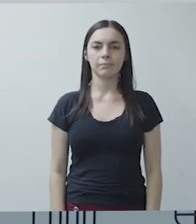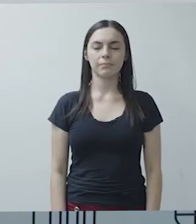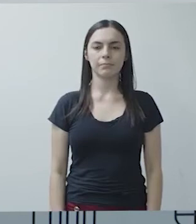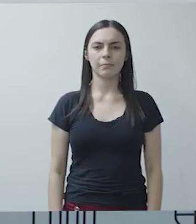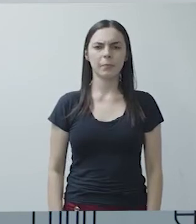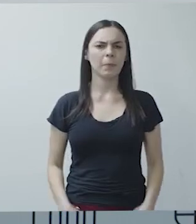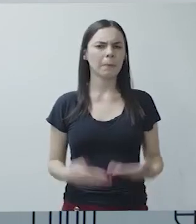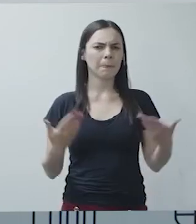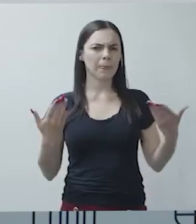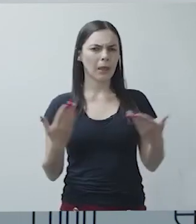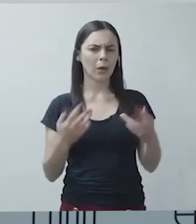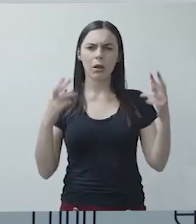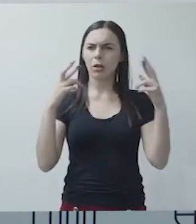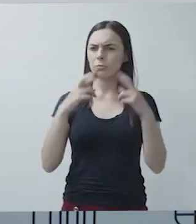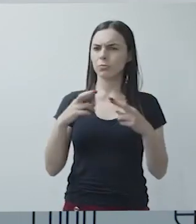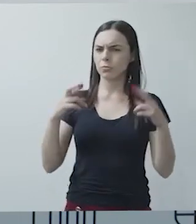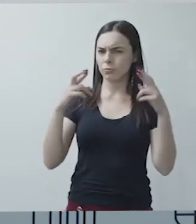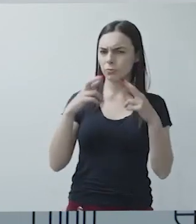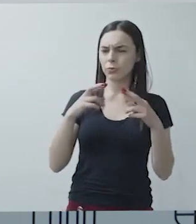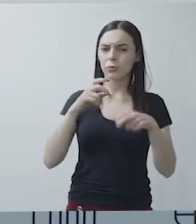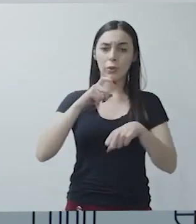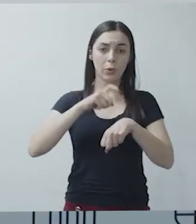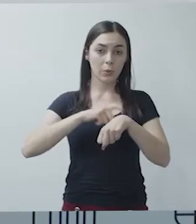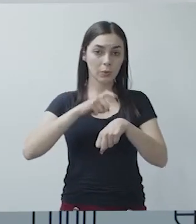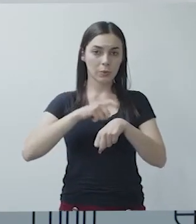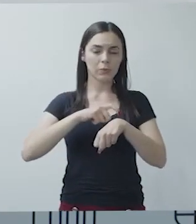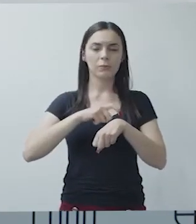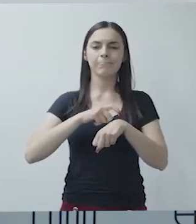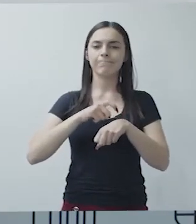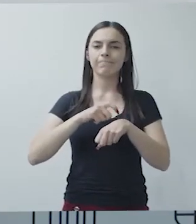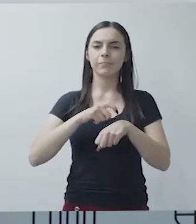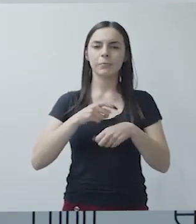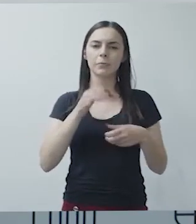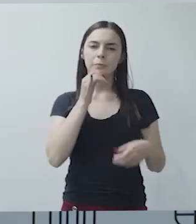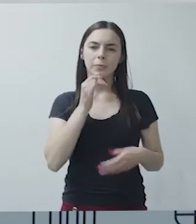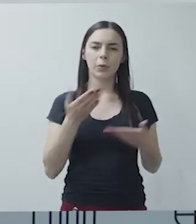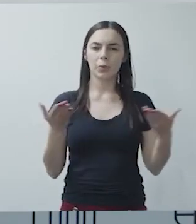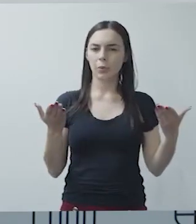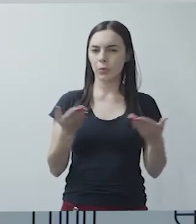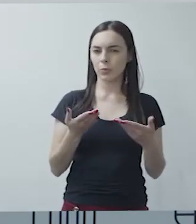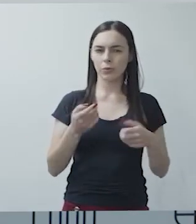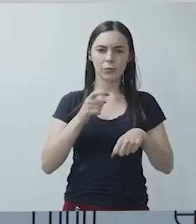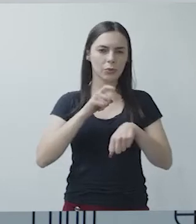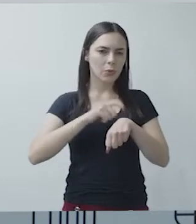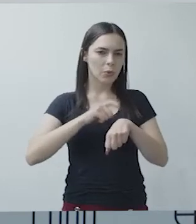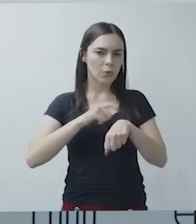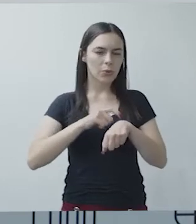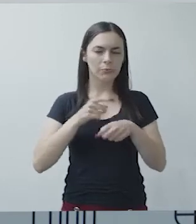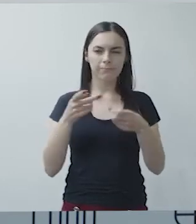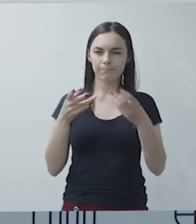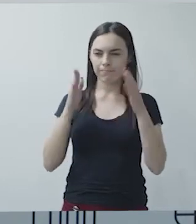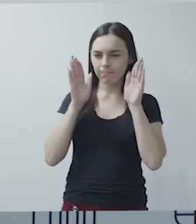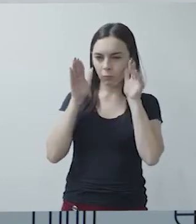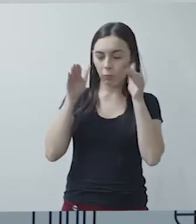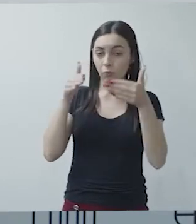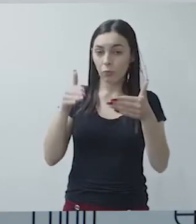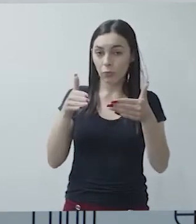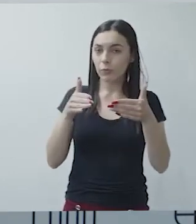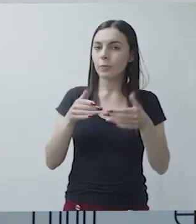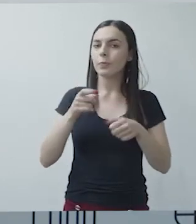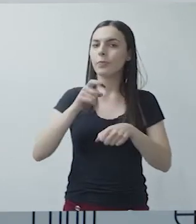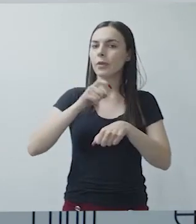Para nós observarmos o horário, então, né? Como hoje nós vamos olhar o ponteiro das horas, é o